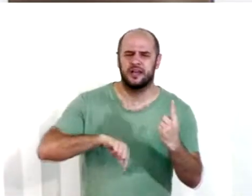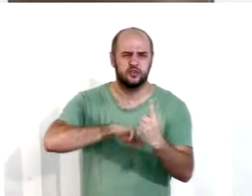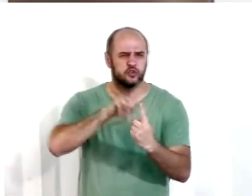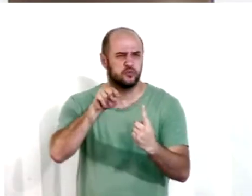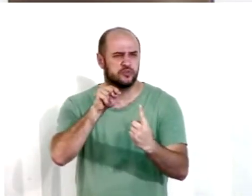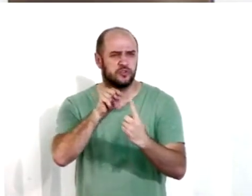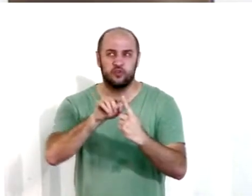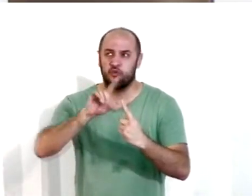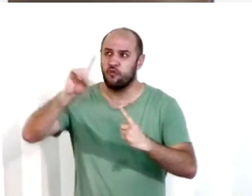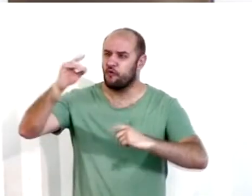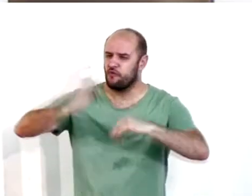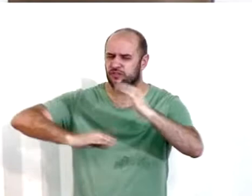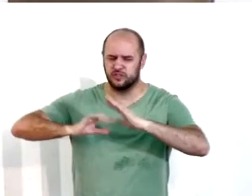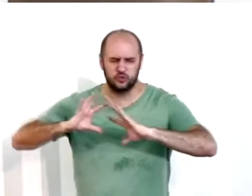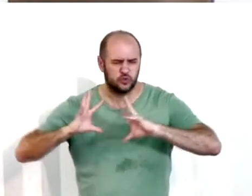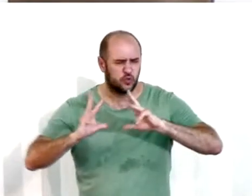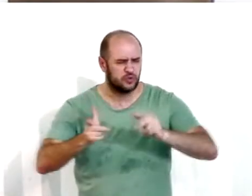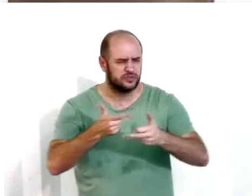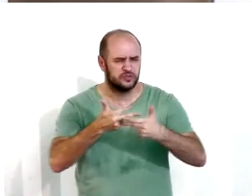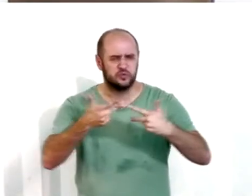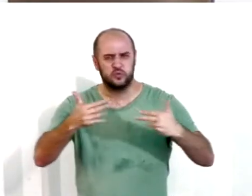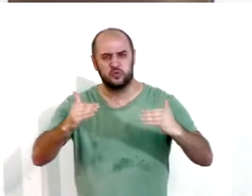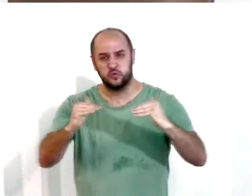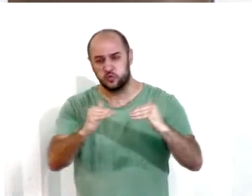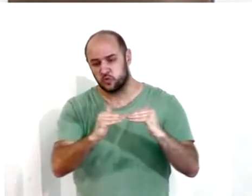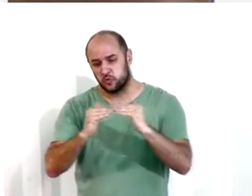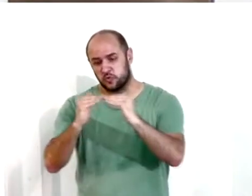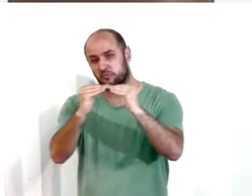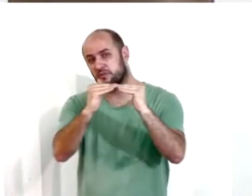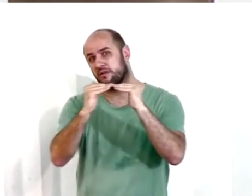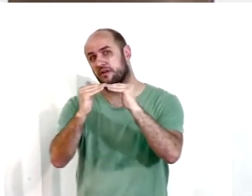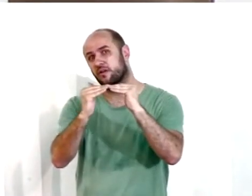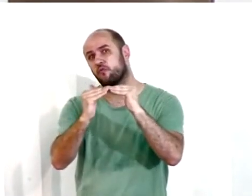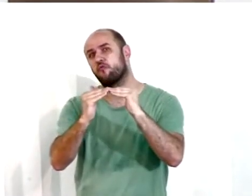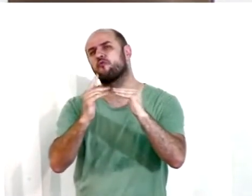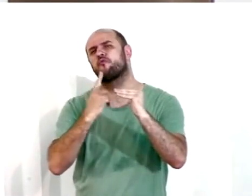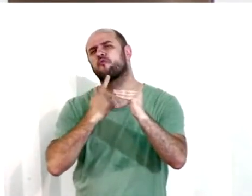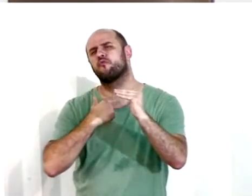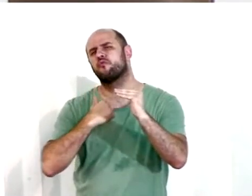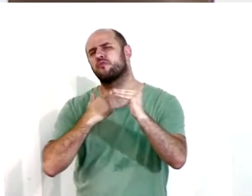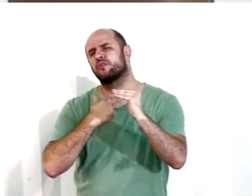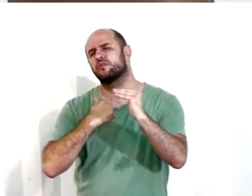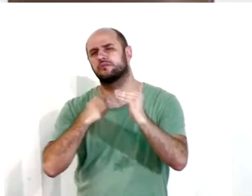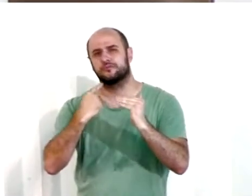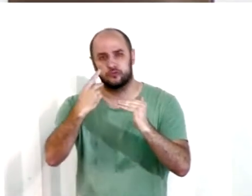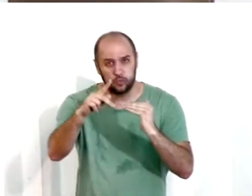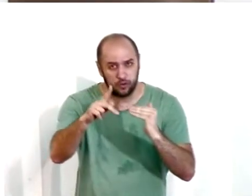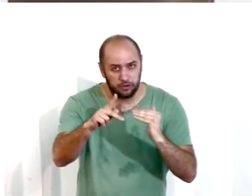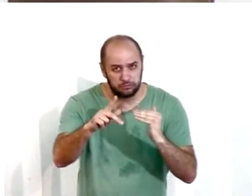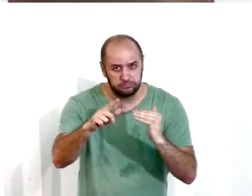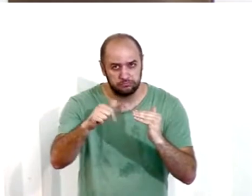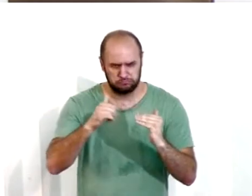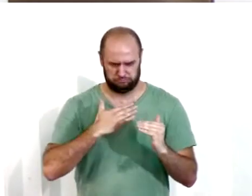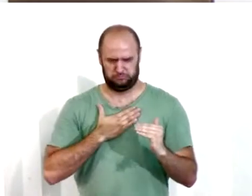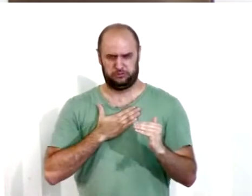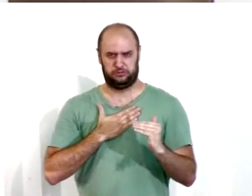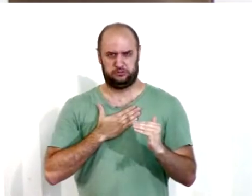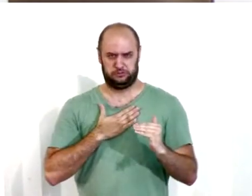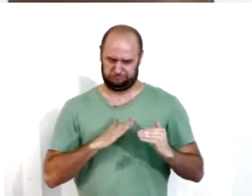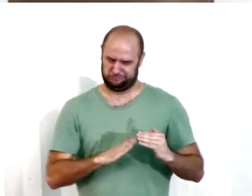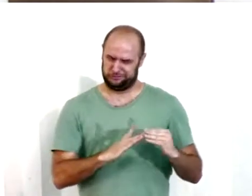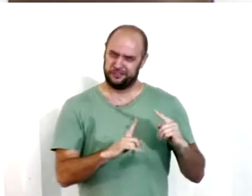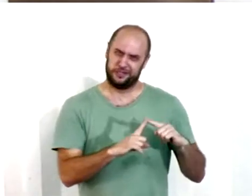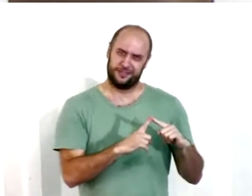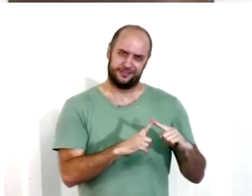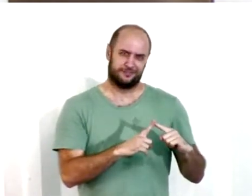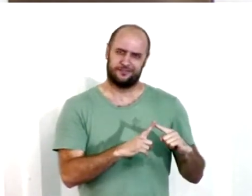coisas, conforme o conselho teu, meu, da igreja? Não,